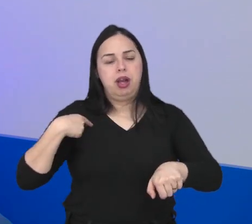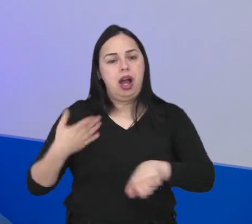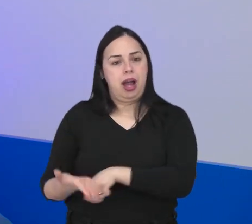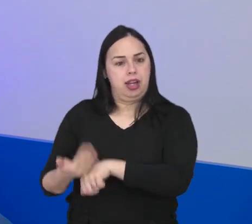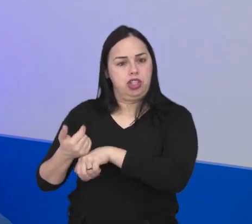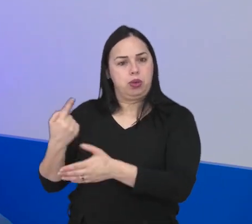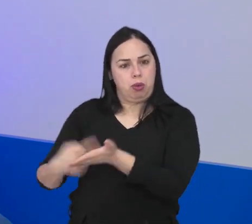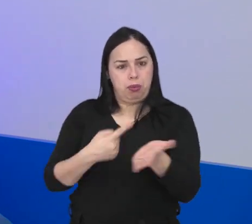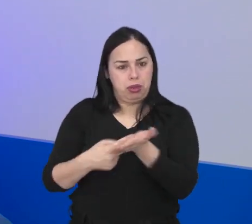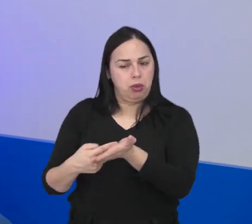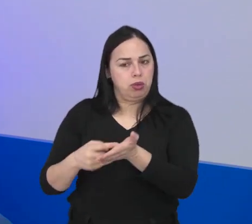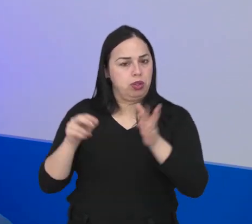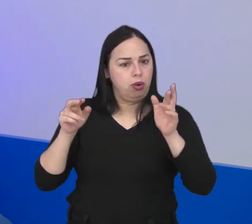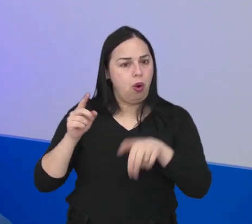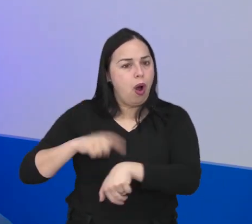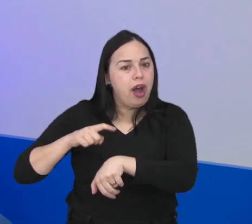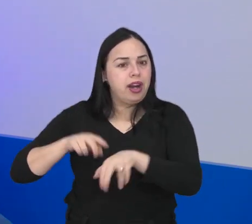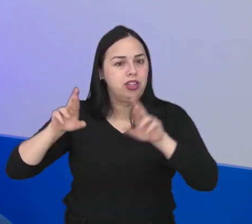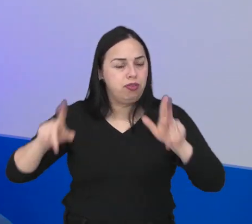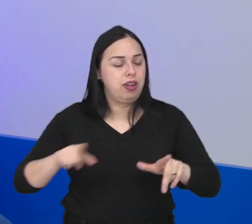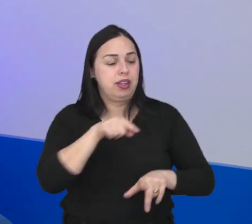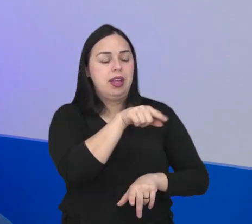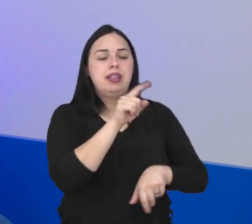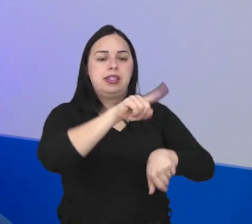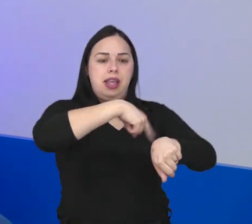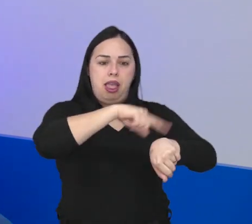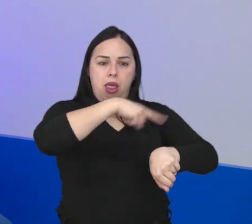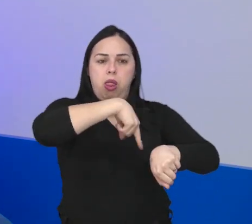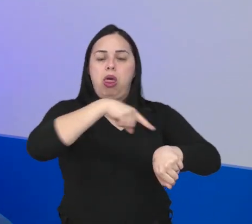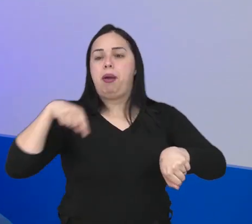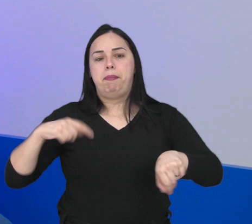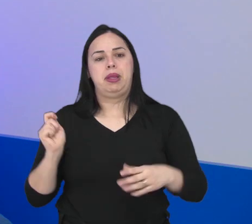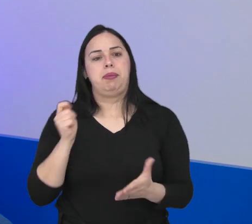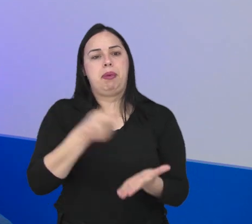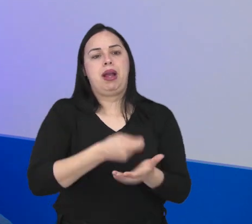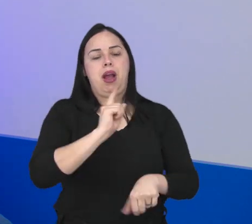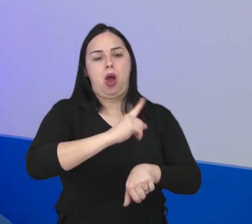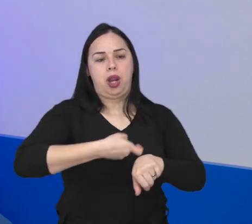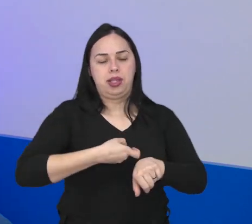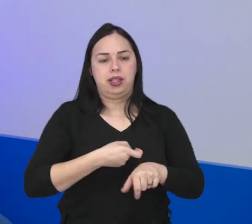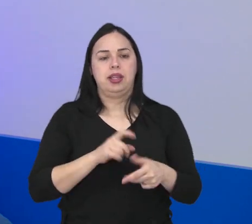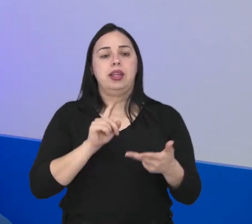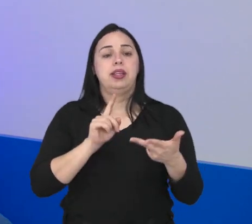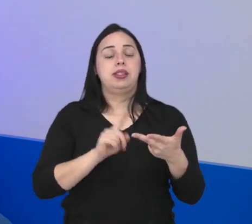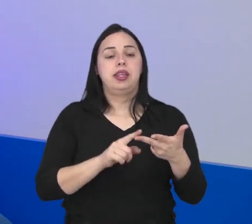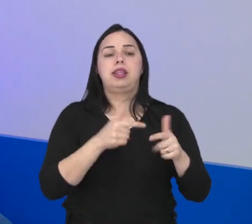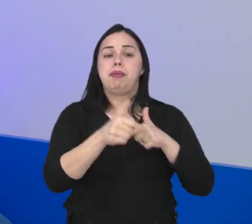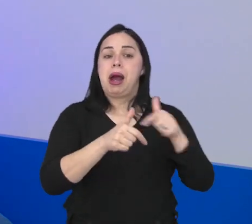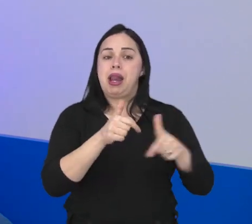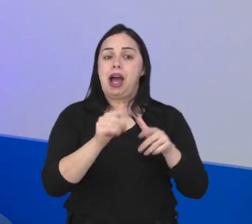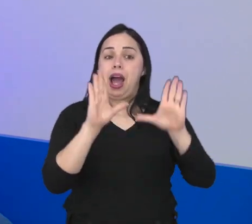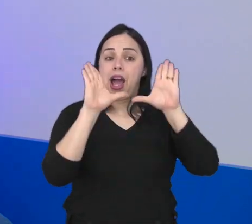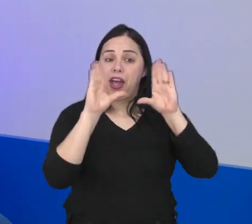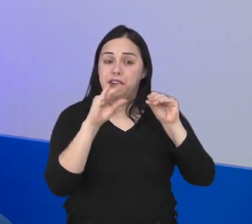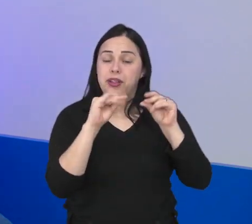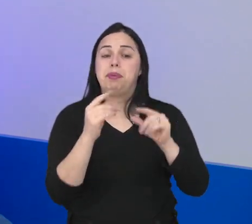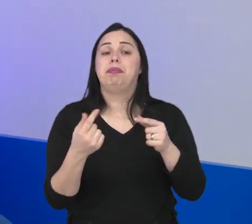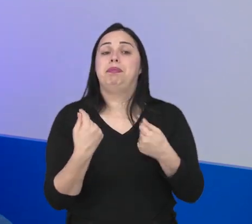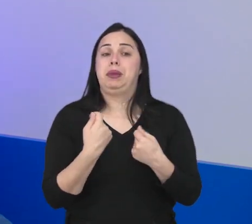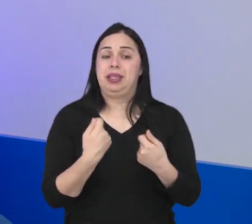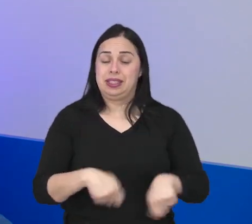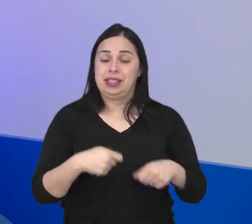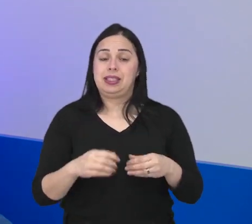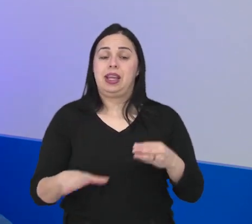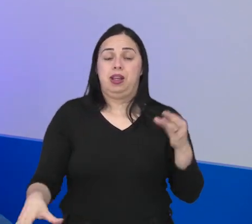aquilo que foi determinado, isso igualmente tem que ser pago as horas extras. Se você invadiu o horário noturno, você tem que receber